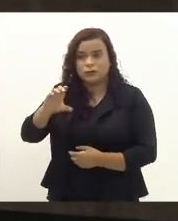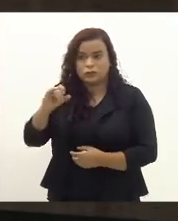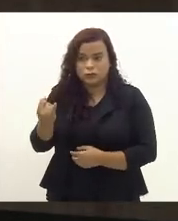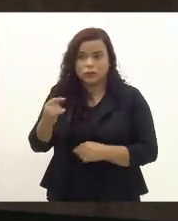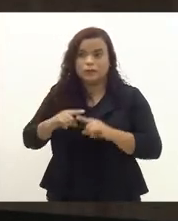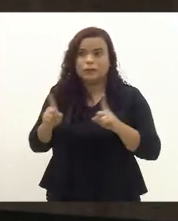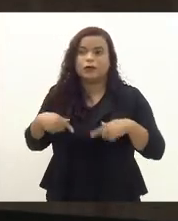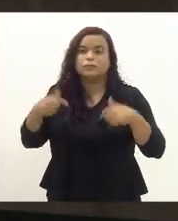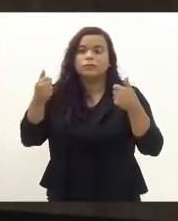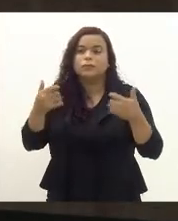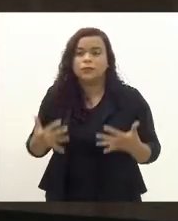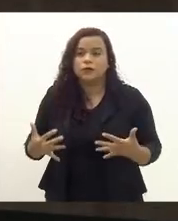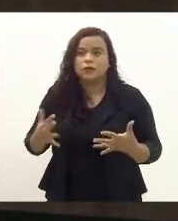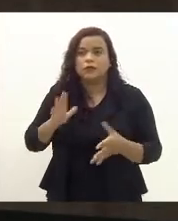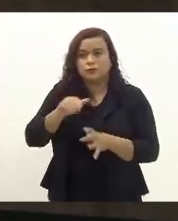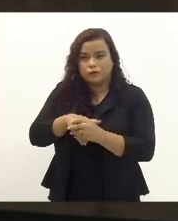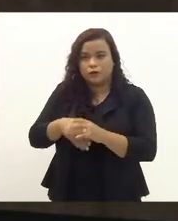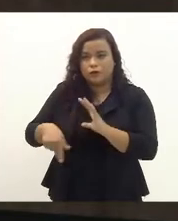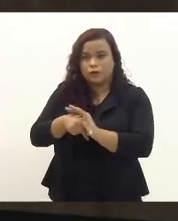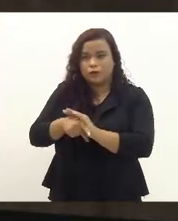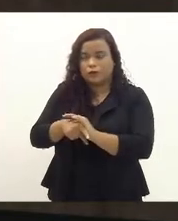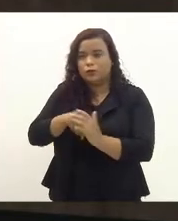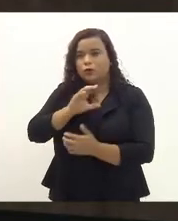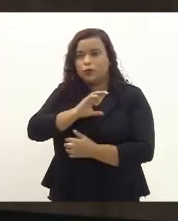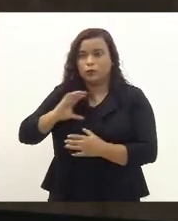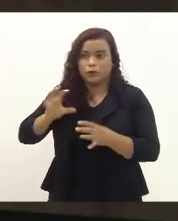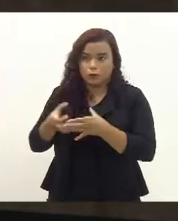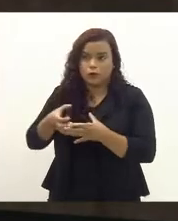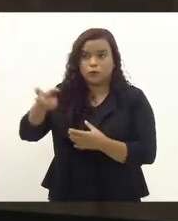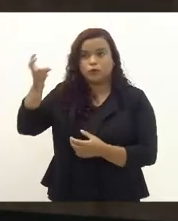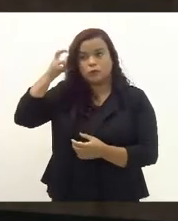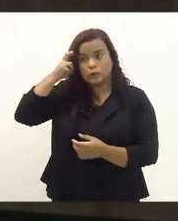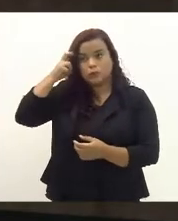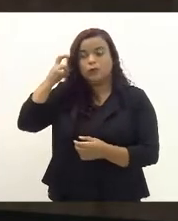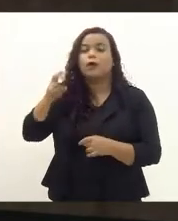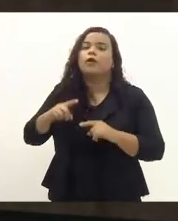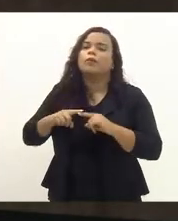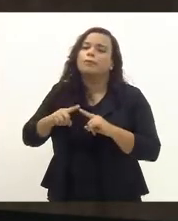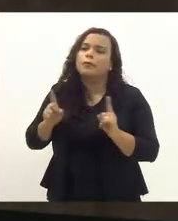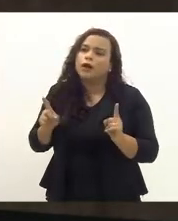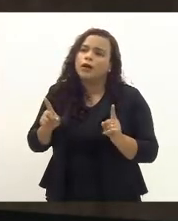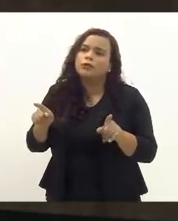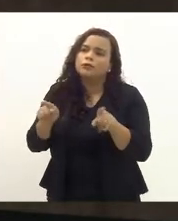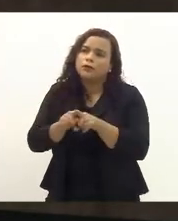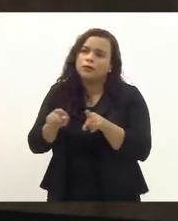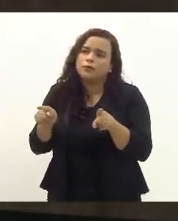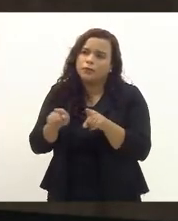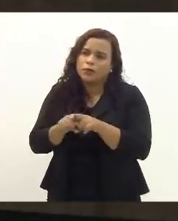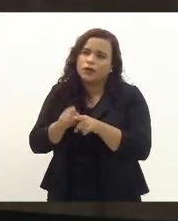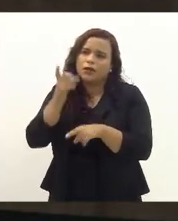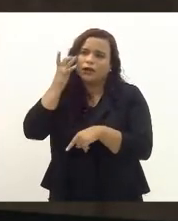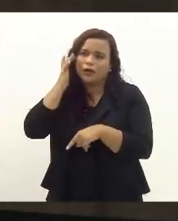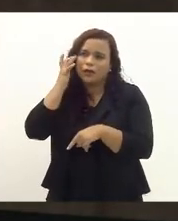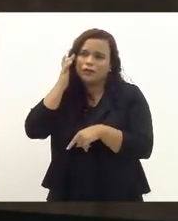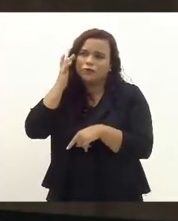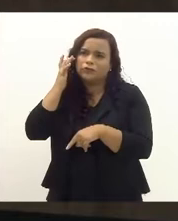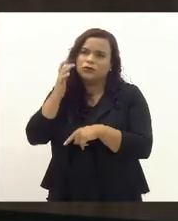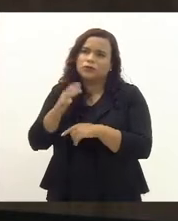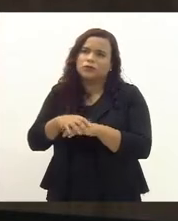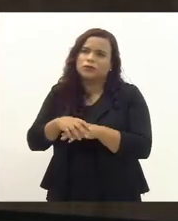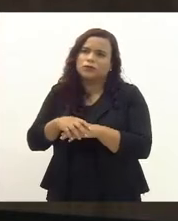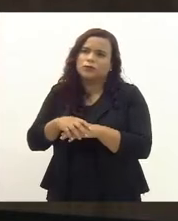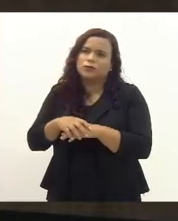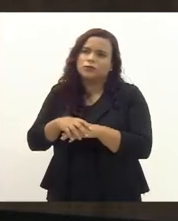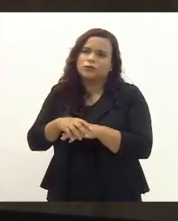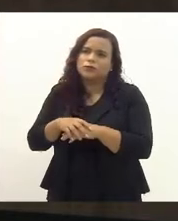voto na cultura mas ao mesmo tempo e eu acho que a bateria pode ser